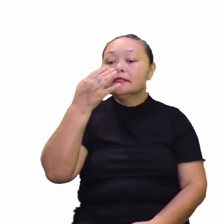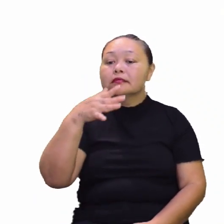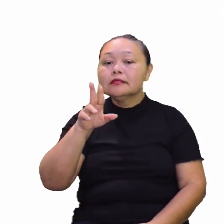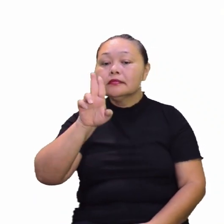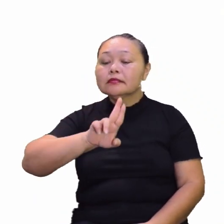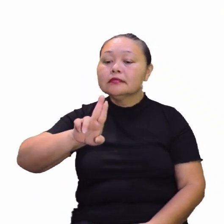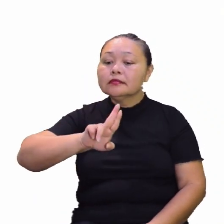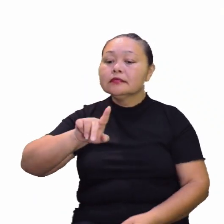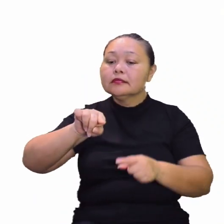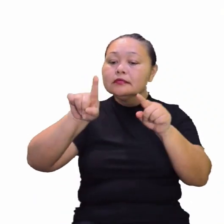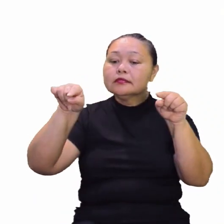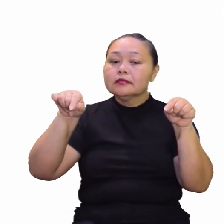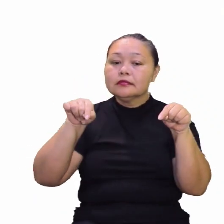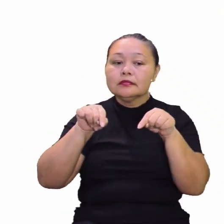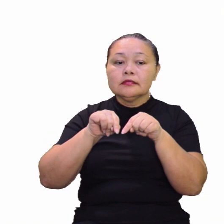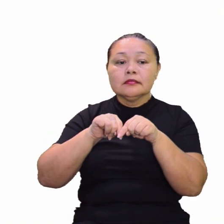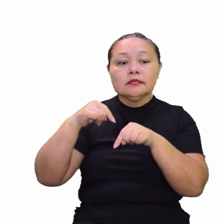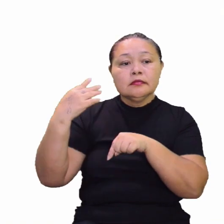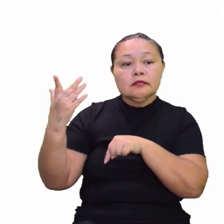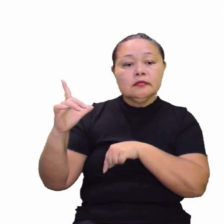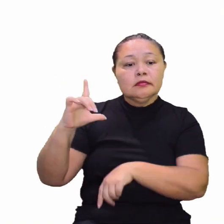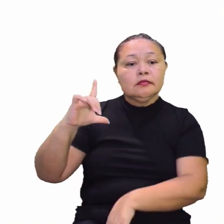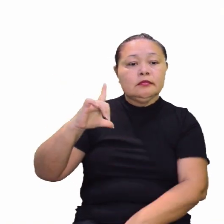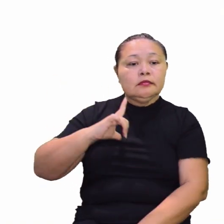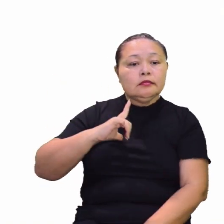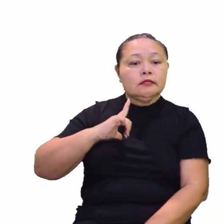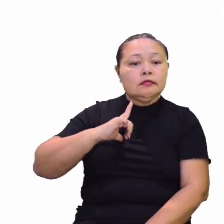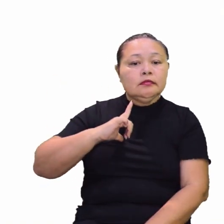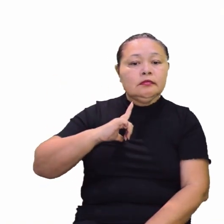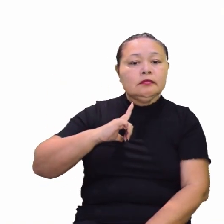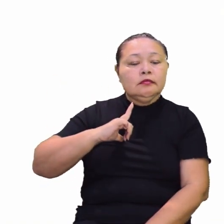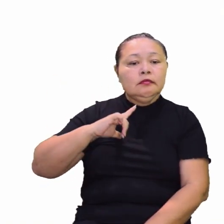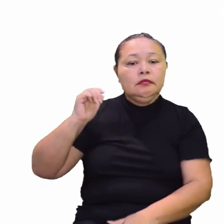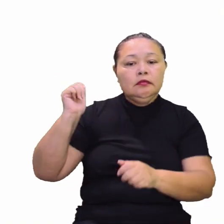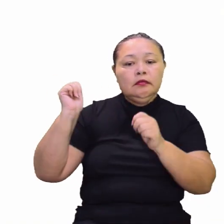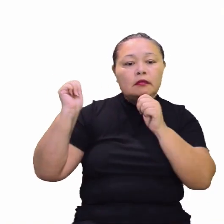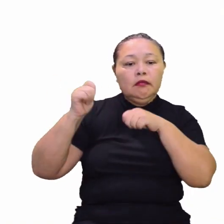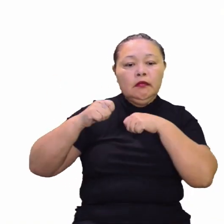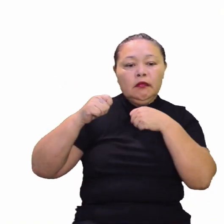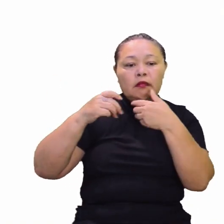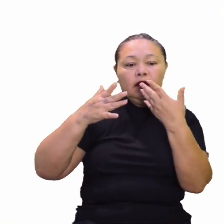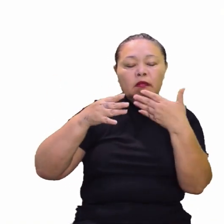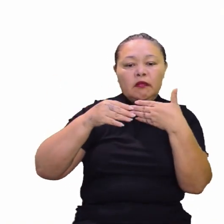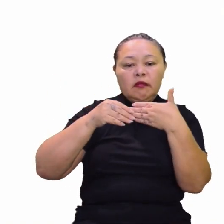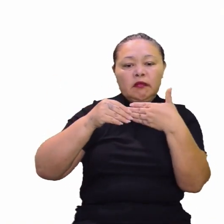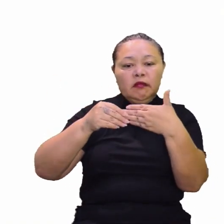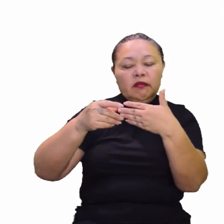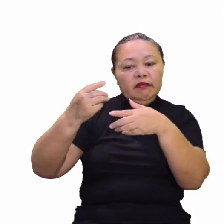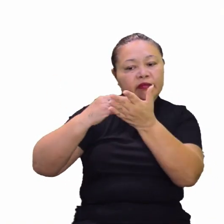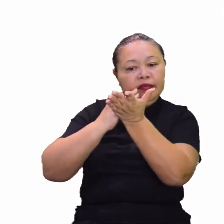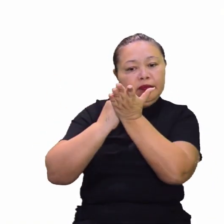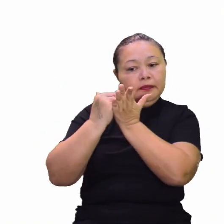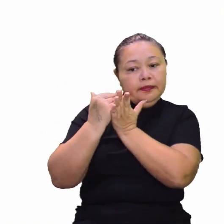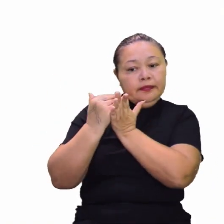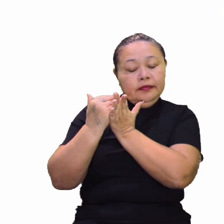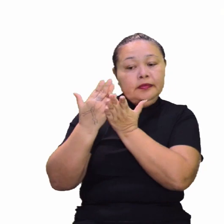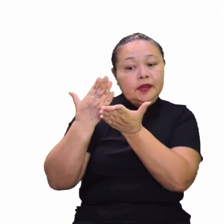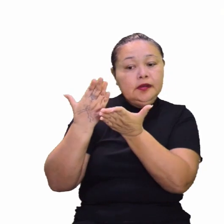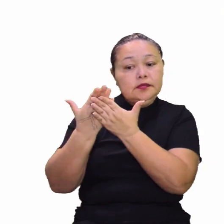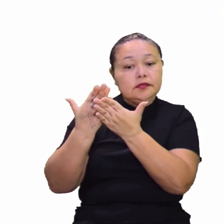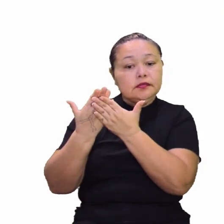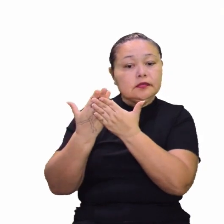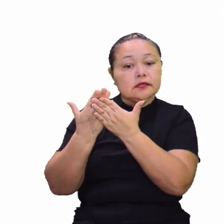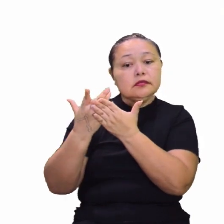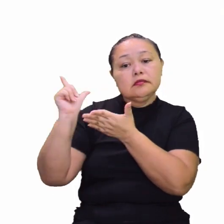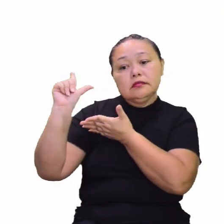Vantagens de se utilizar hidrovias. Olha aí, a gente tem aí alta capacidade de transporte, que falamos lá na introdução dessa